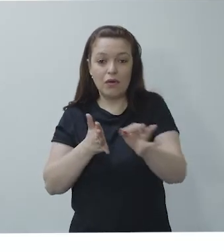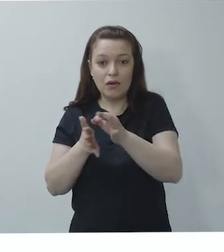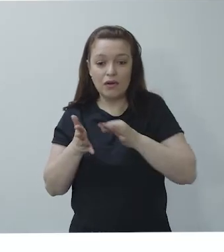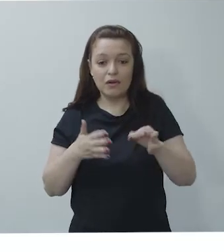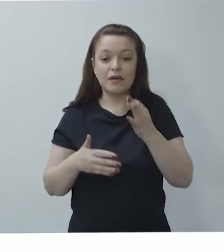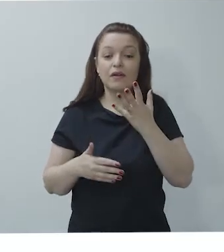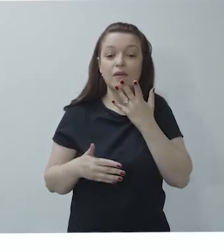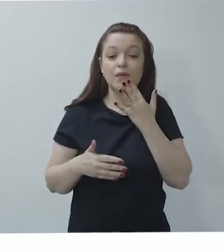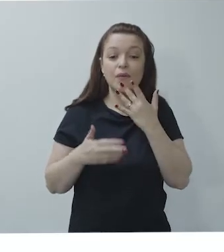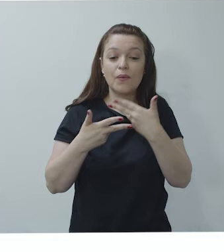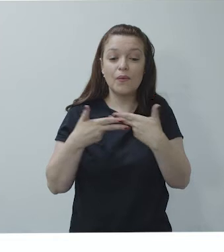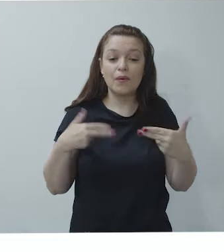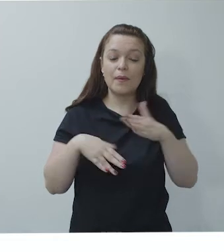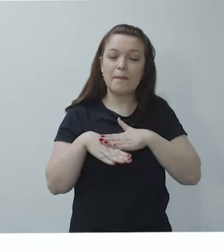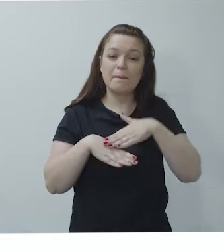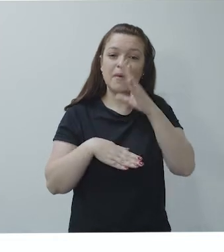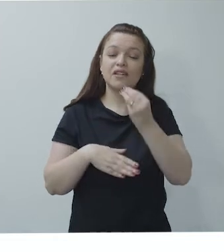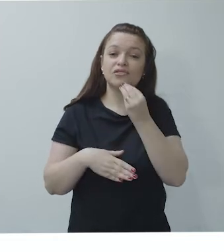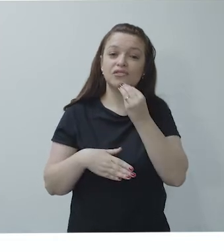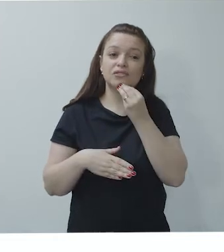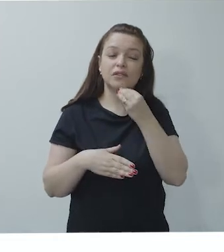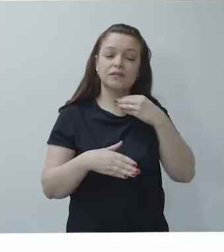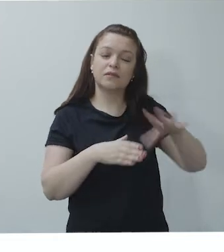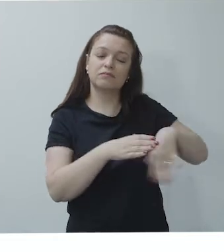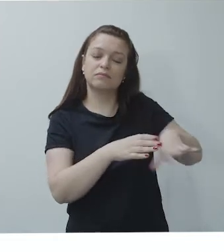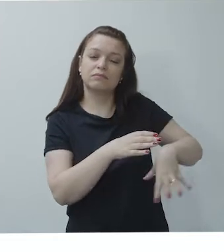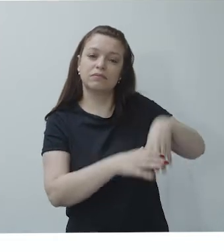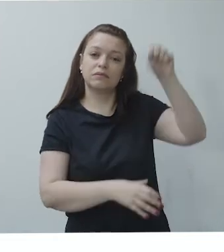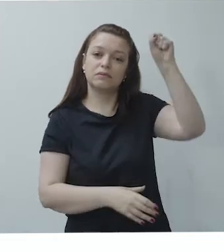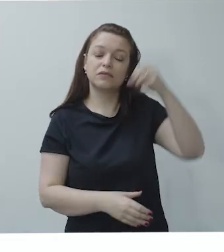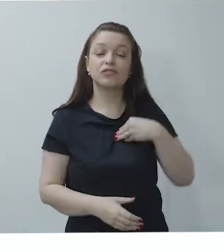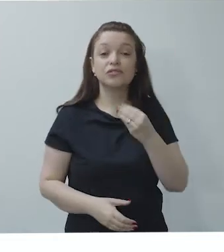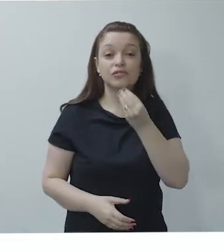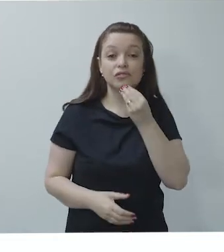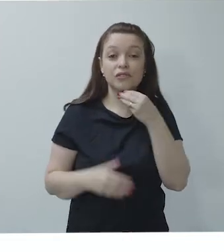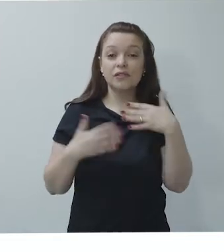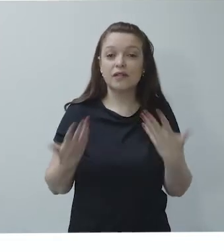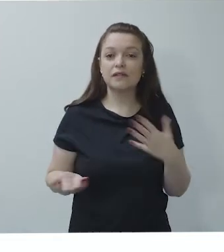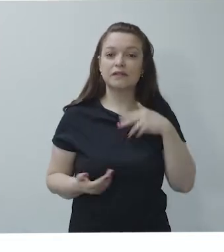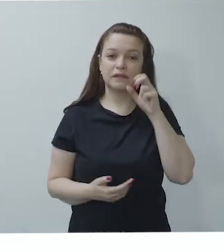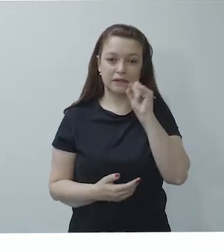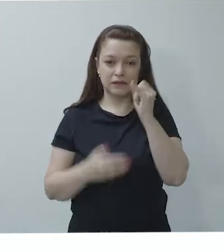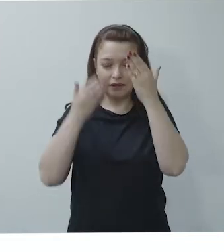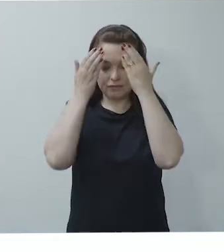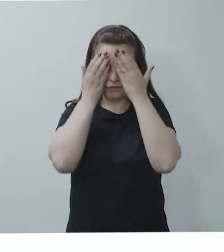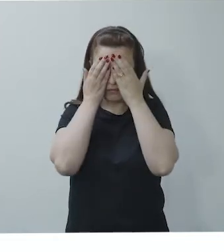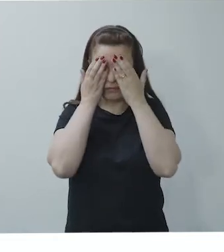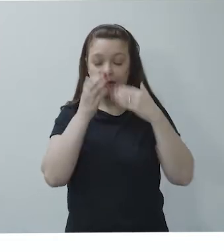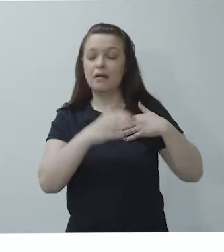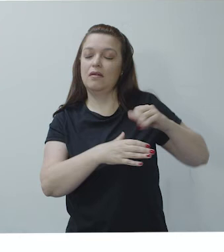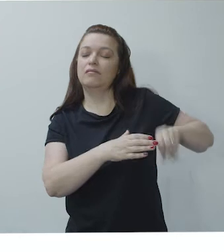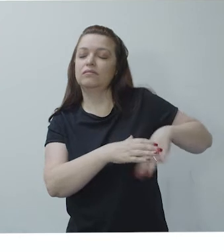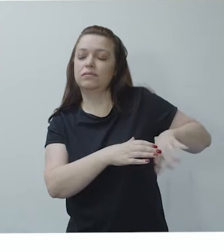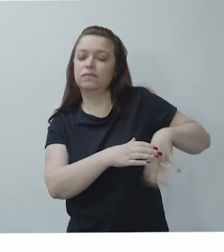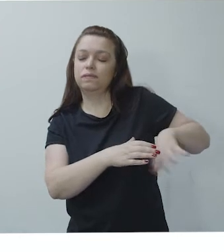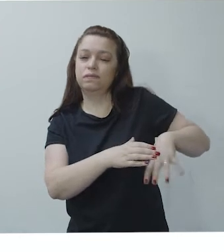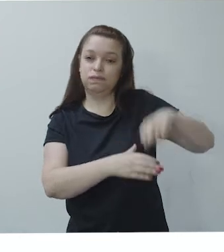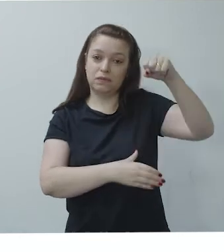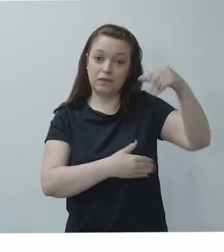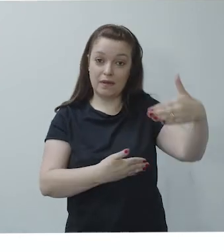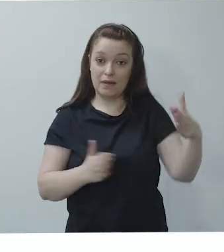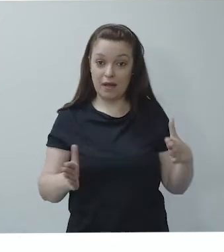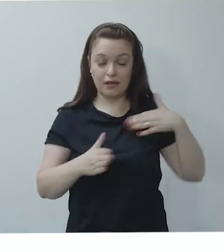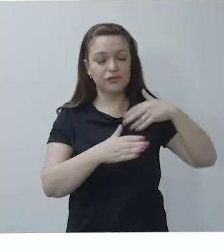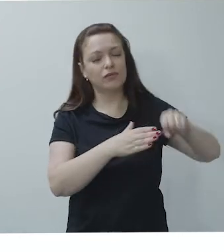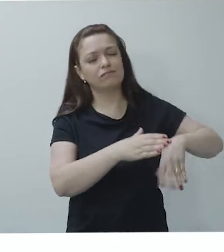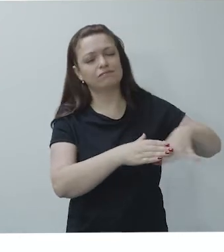algumas bolinhas, qual é a cor mais provável de ser sorteada? Se você fechar os olhos e sortear